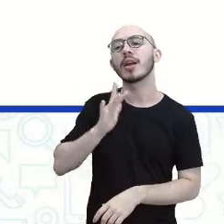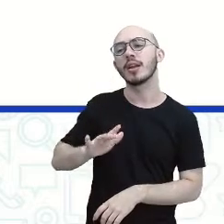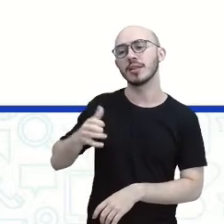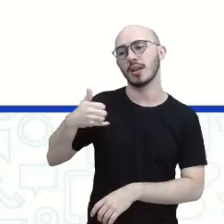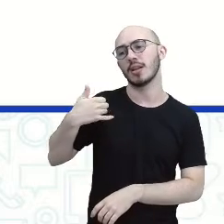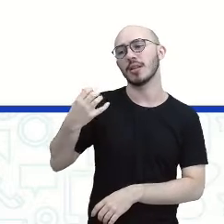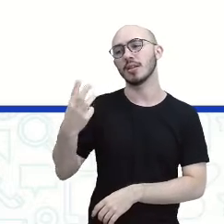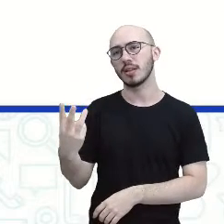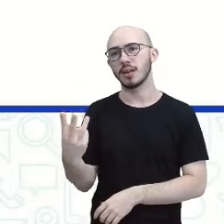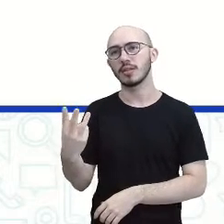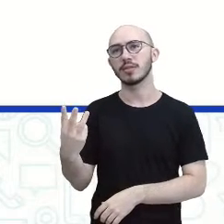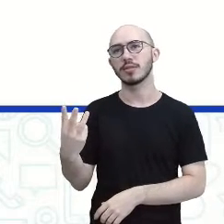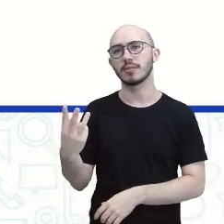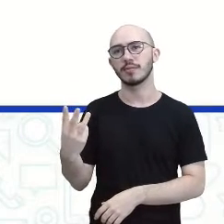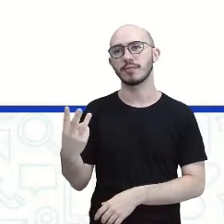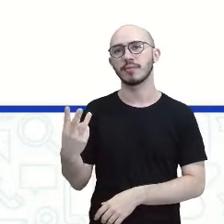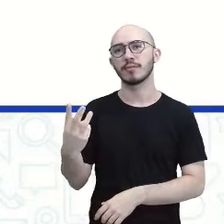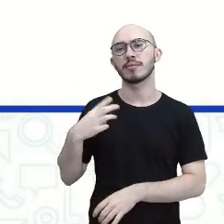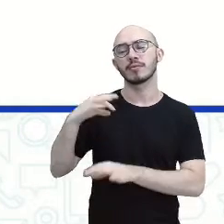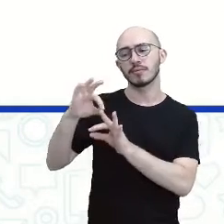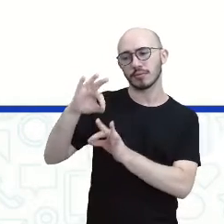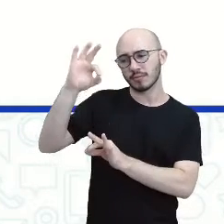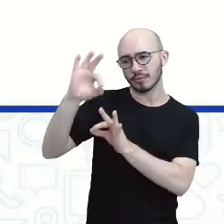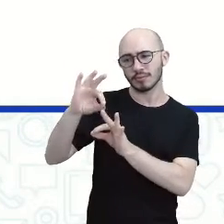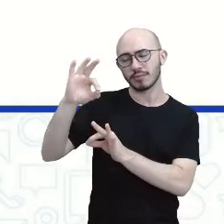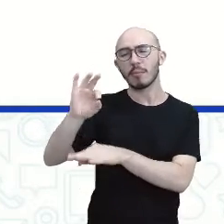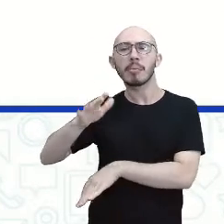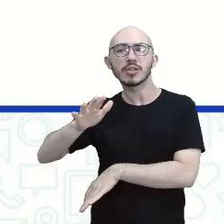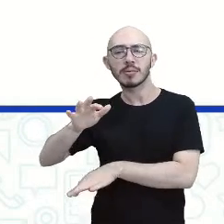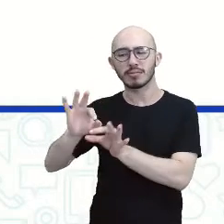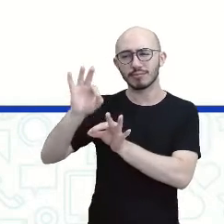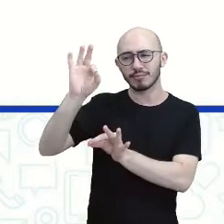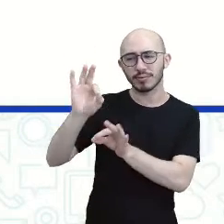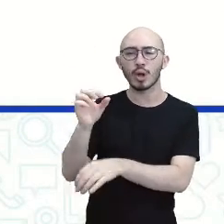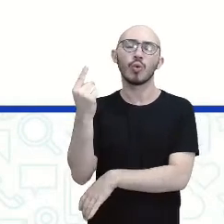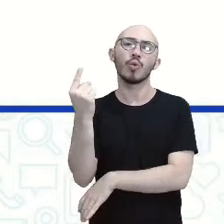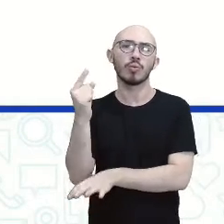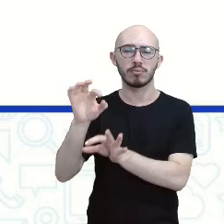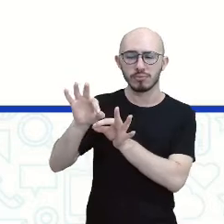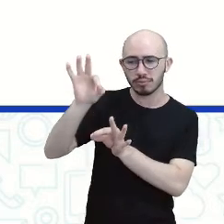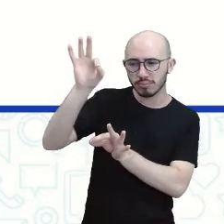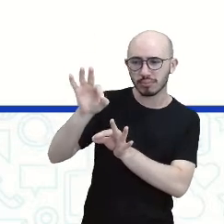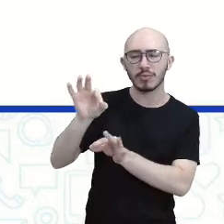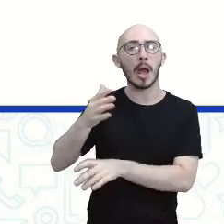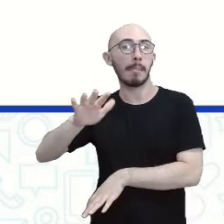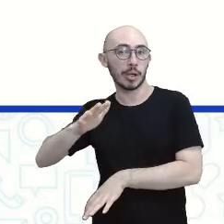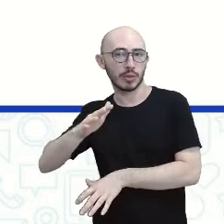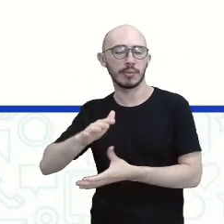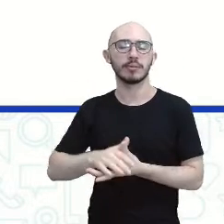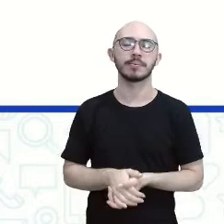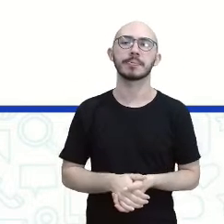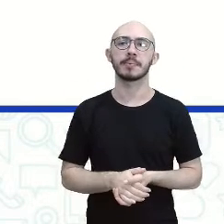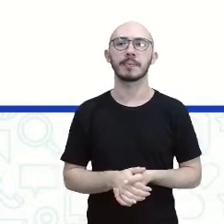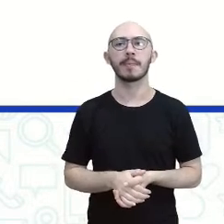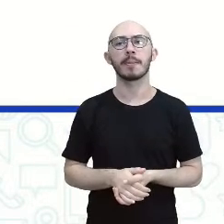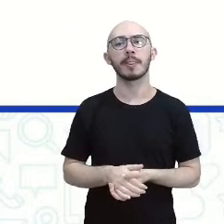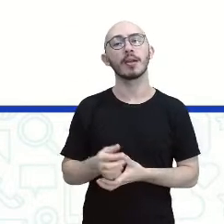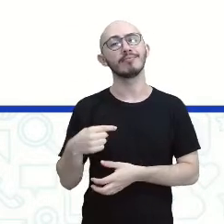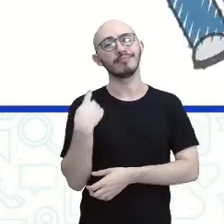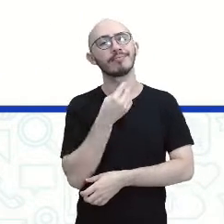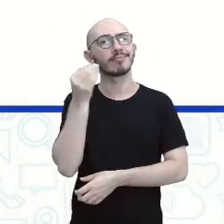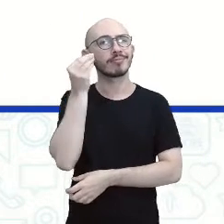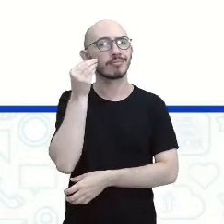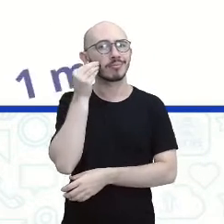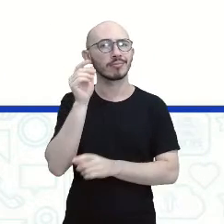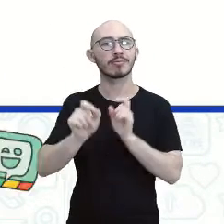anos, ela tem aproximadamente 1 metro, é uma média que se tem, tá certo? Então, o que a gente vai tentar fazer